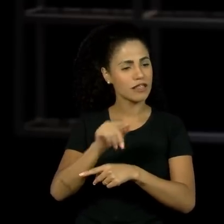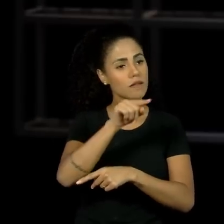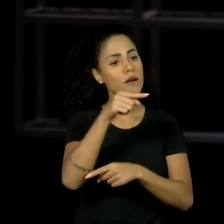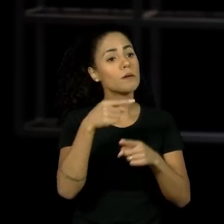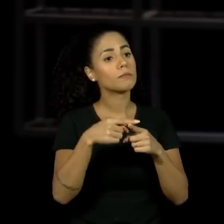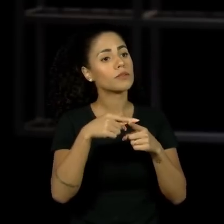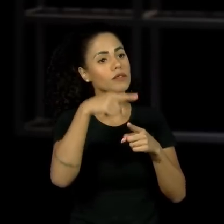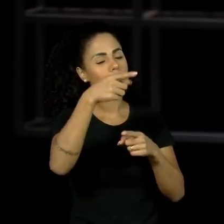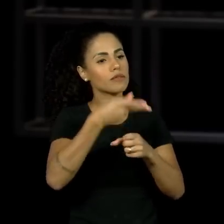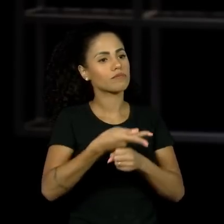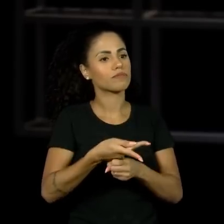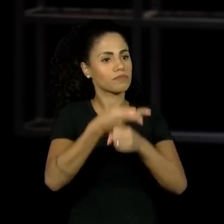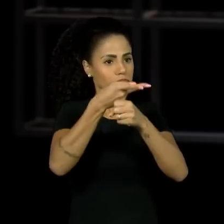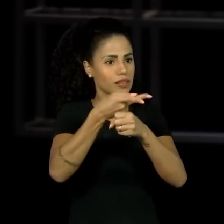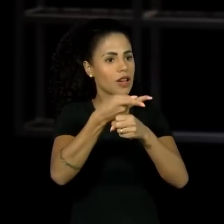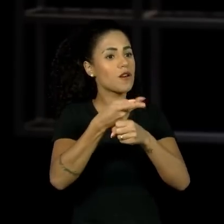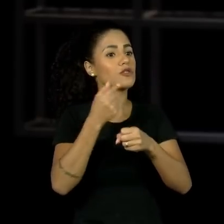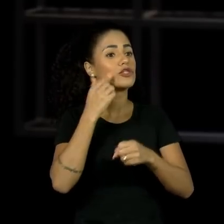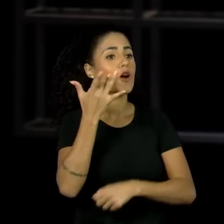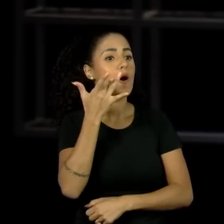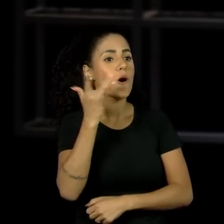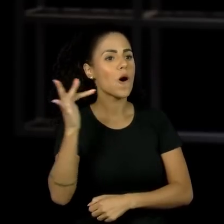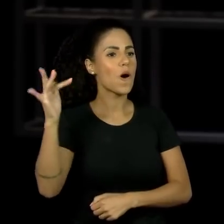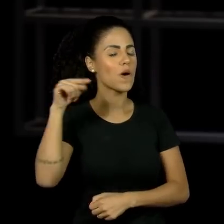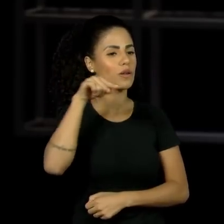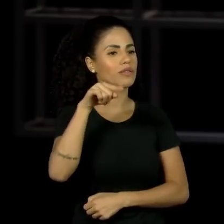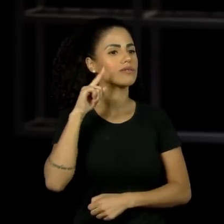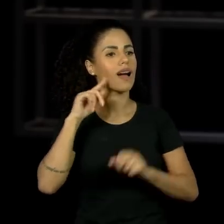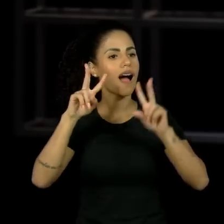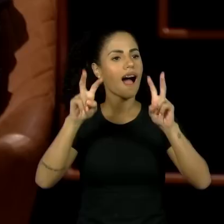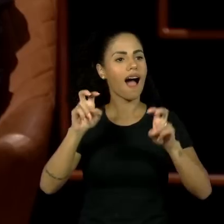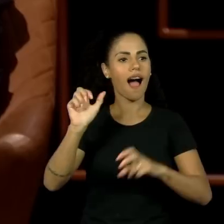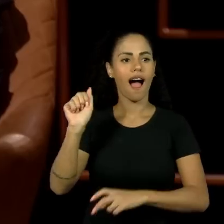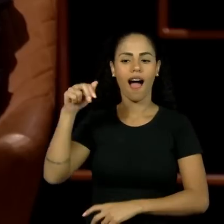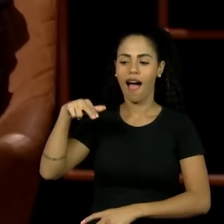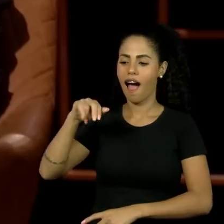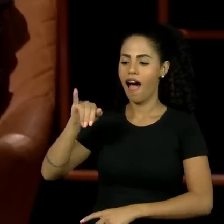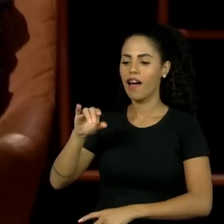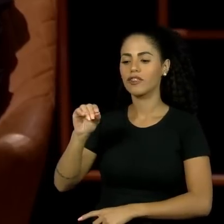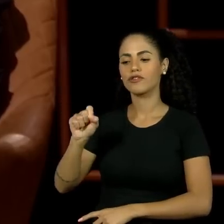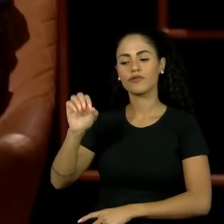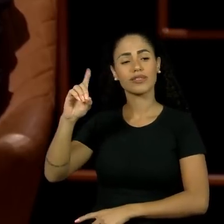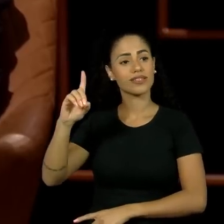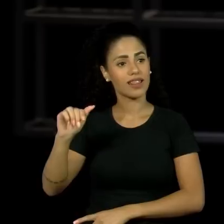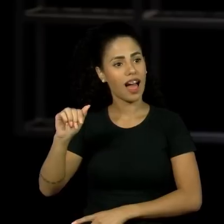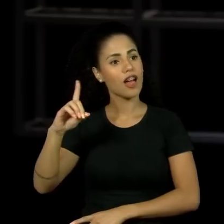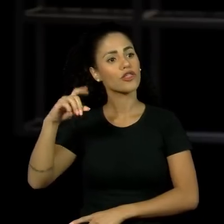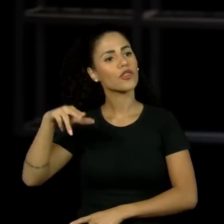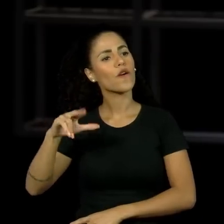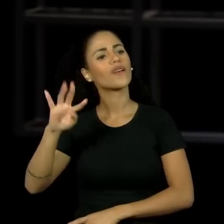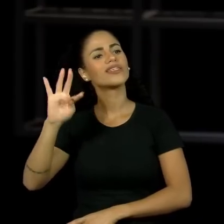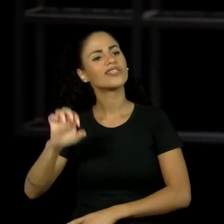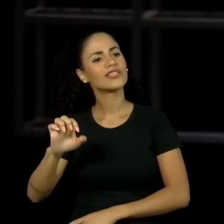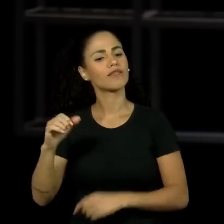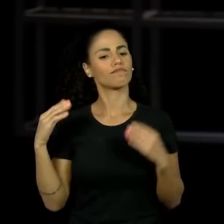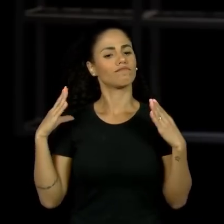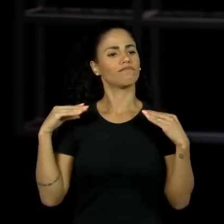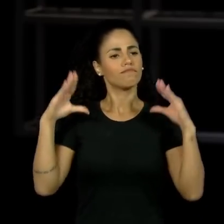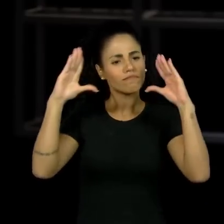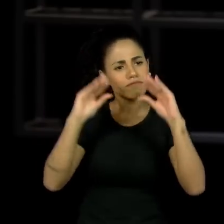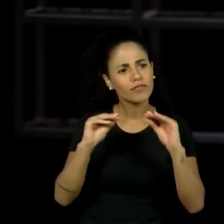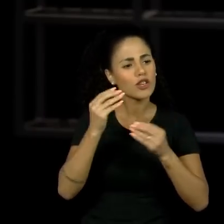cara é premiado com Kikito de Ouro. Foi no filme Anjos da Noite. E, dentre outras estrelas aí que